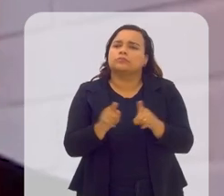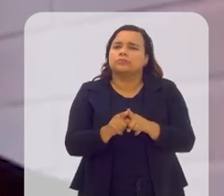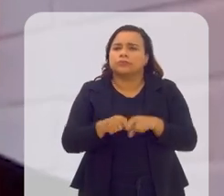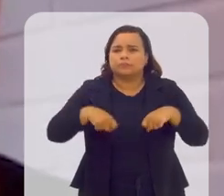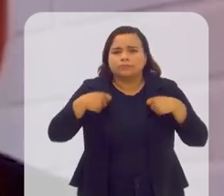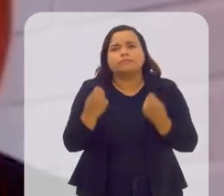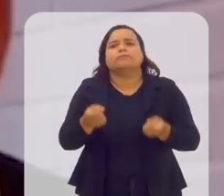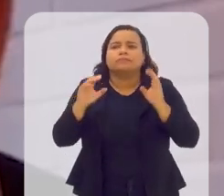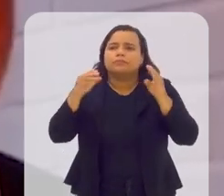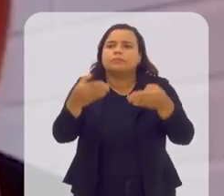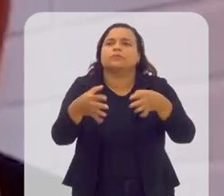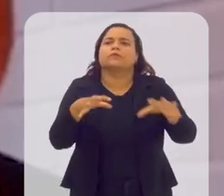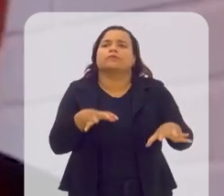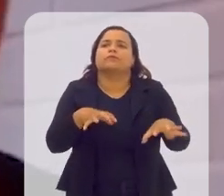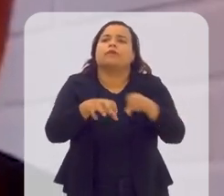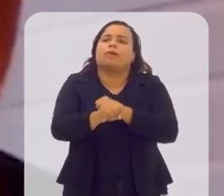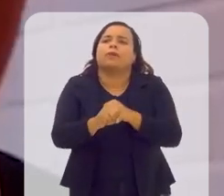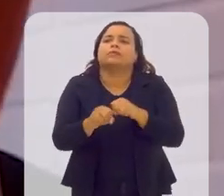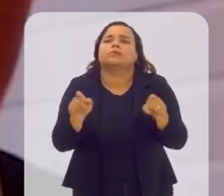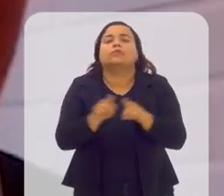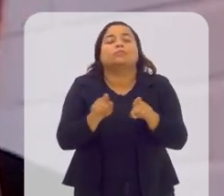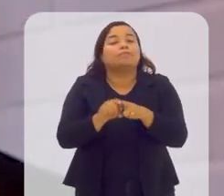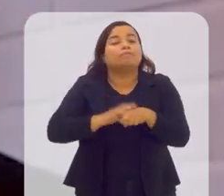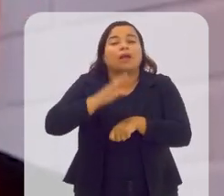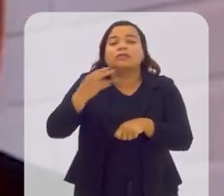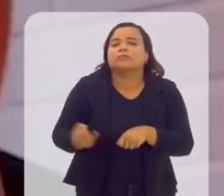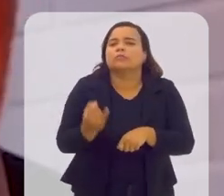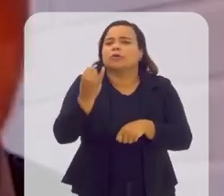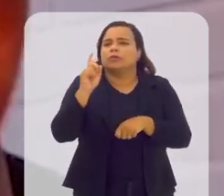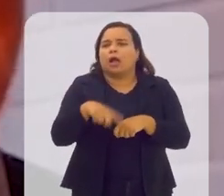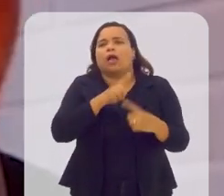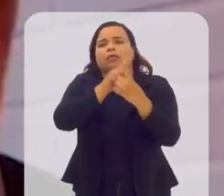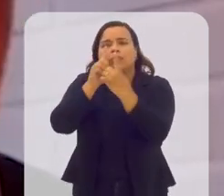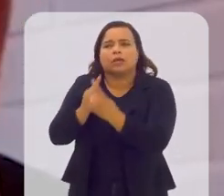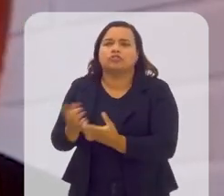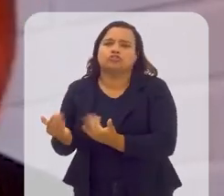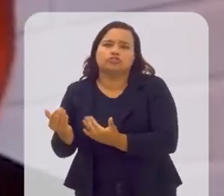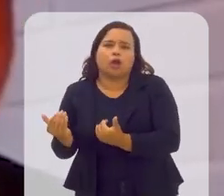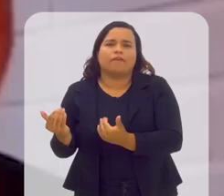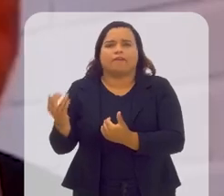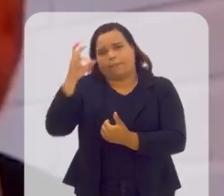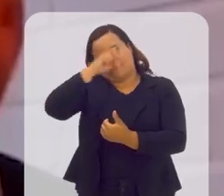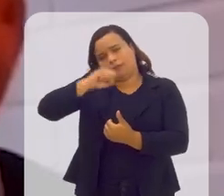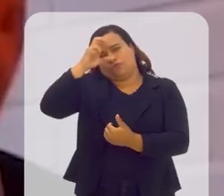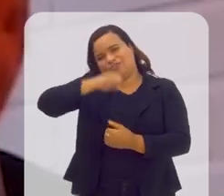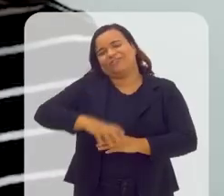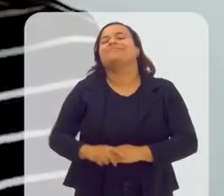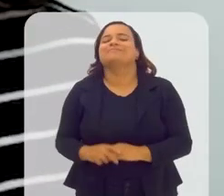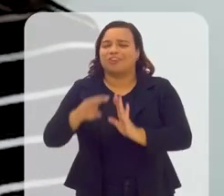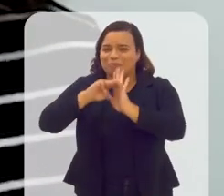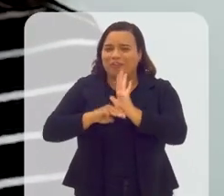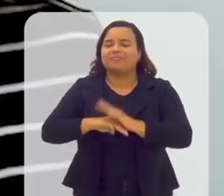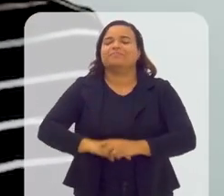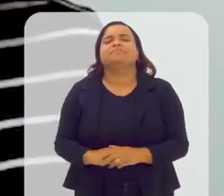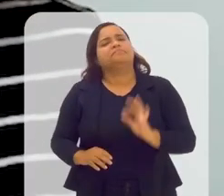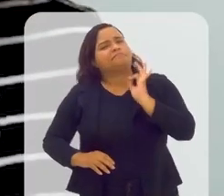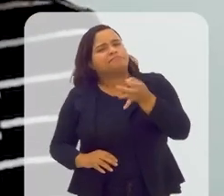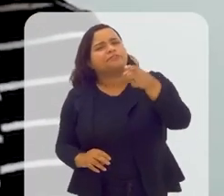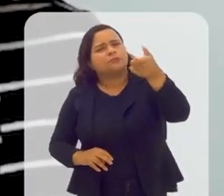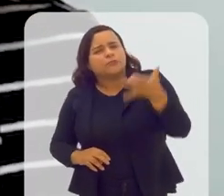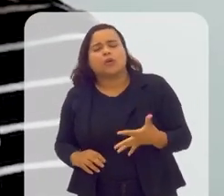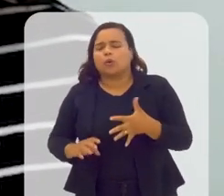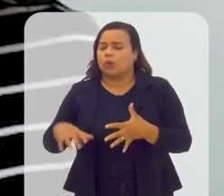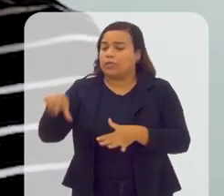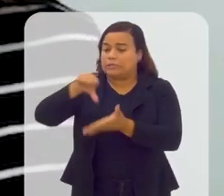aprendizagem voltado à formação de profissionais e, sobretudo, atendendo o jovem aprendiz. O senhor falou, o setor de cargas é um